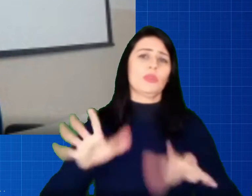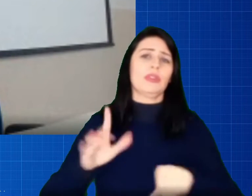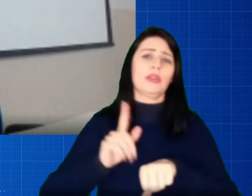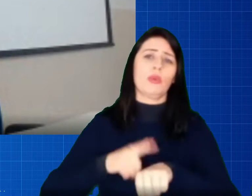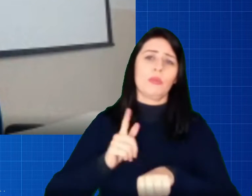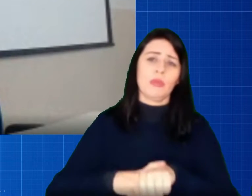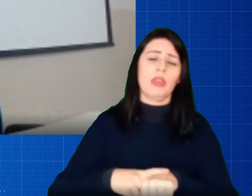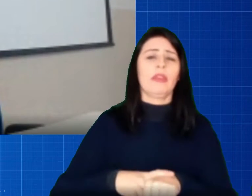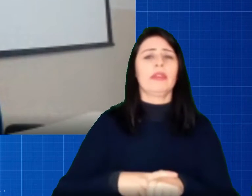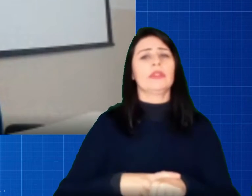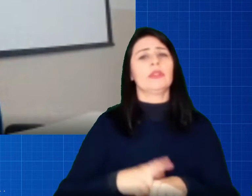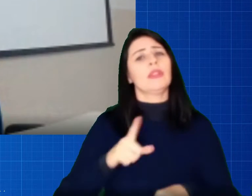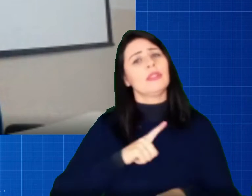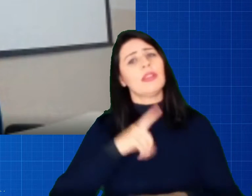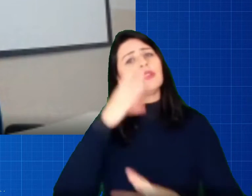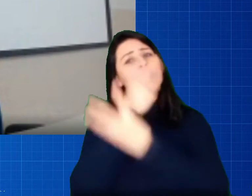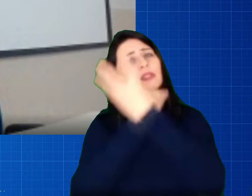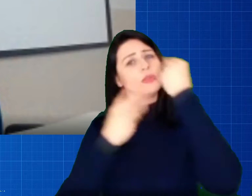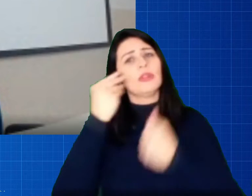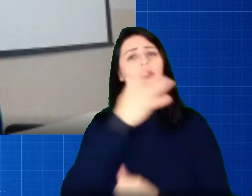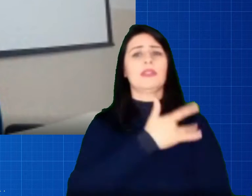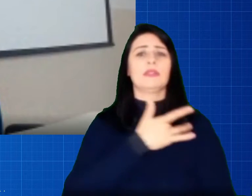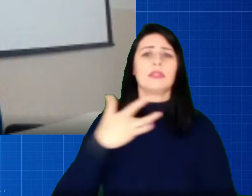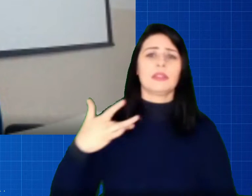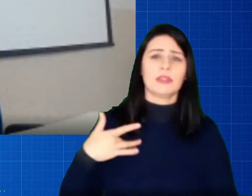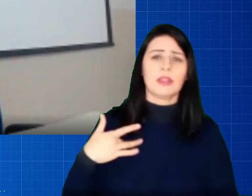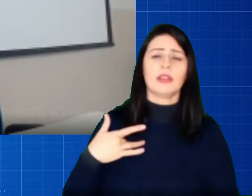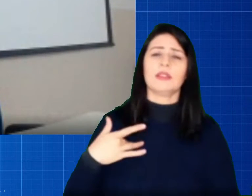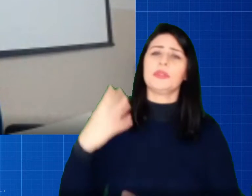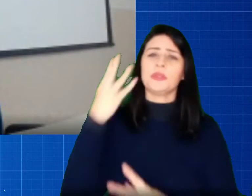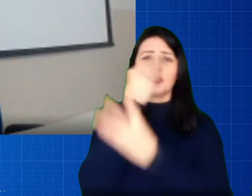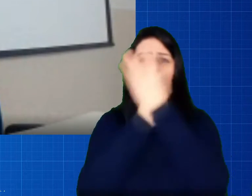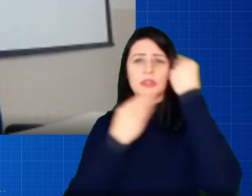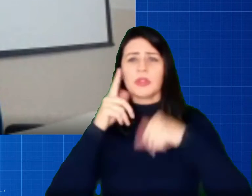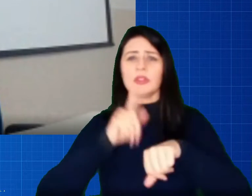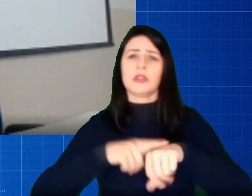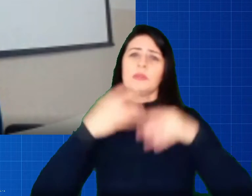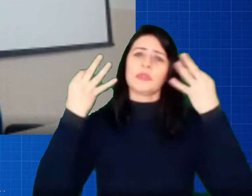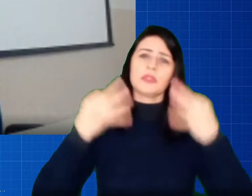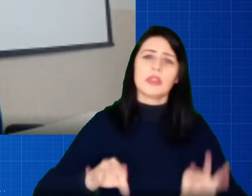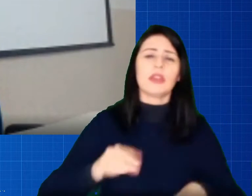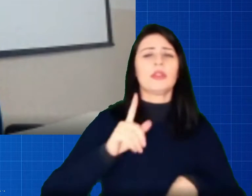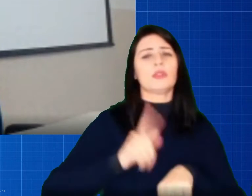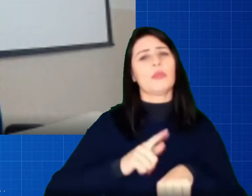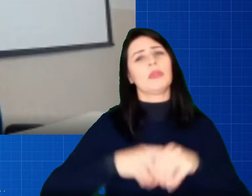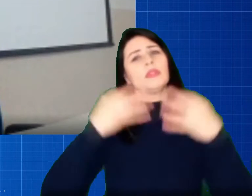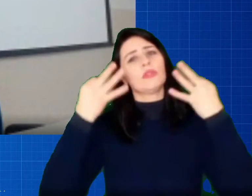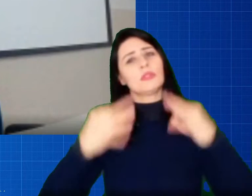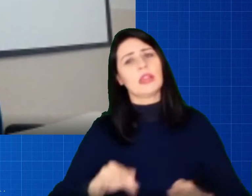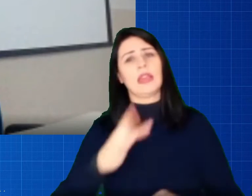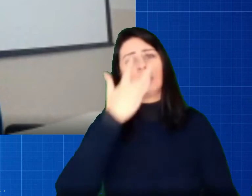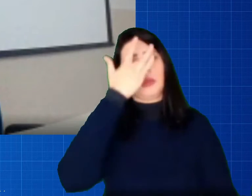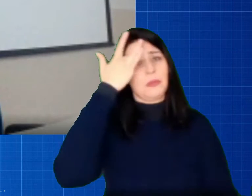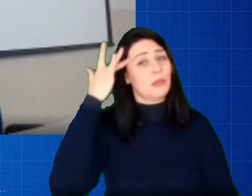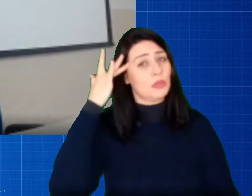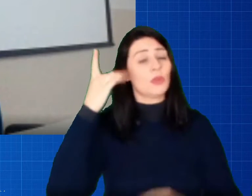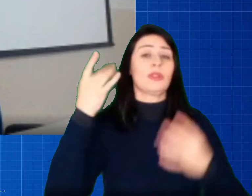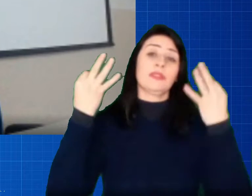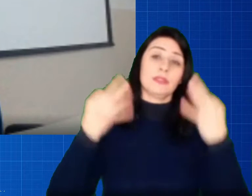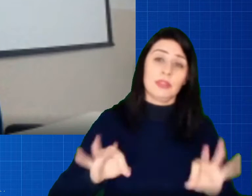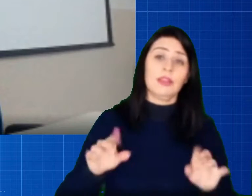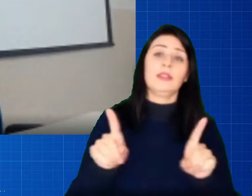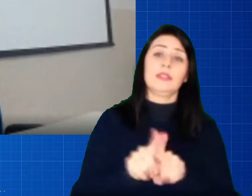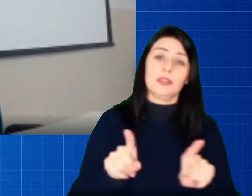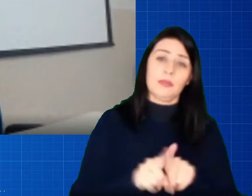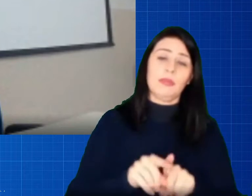elas estejam uma sexualidade saudável, né? Uma sexualidade no tempo certo, no momento certo, com a pessoa, de preferência